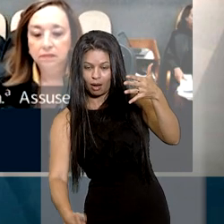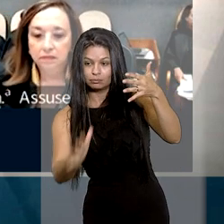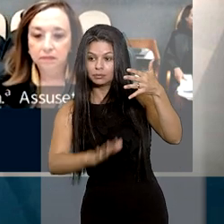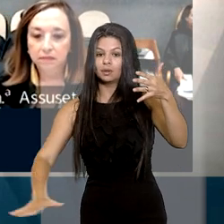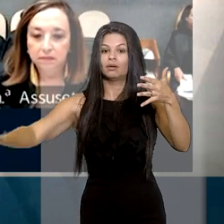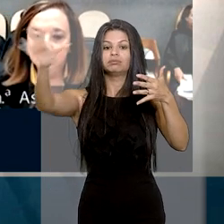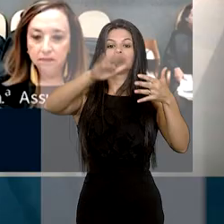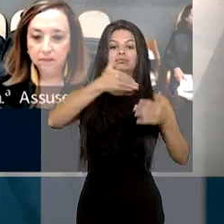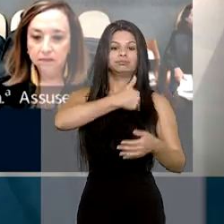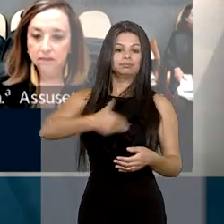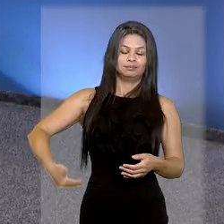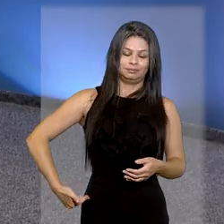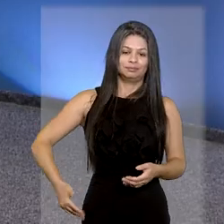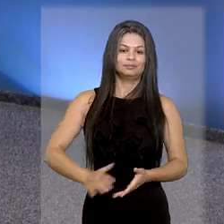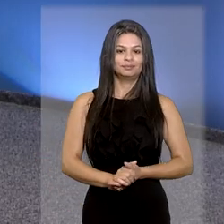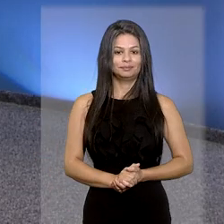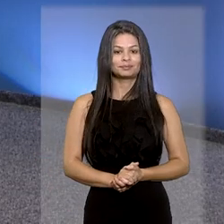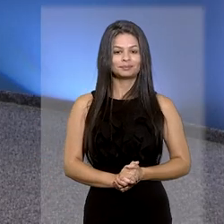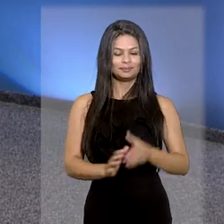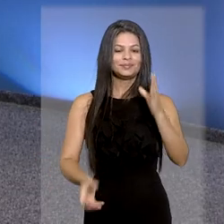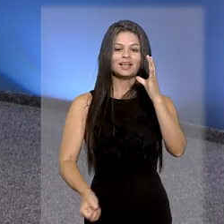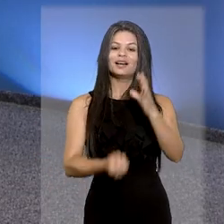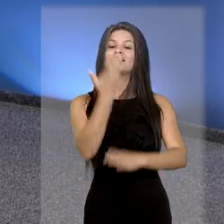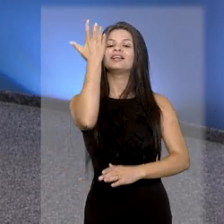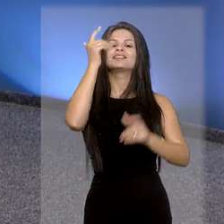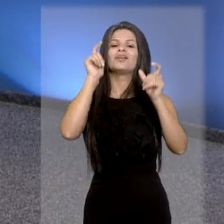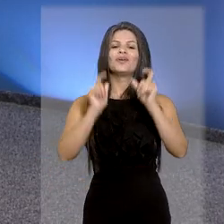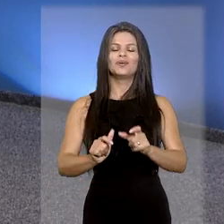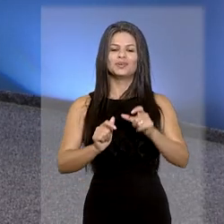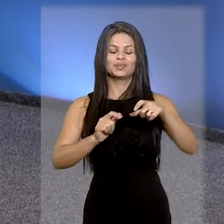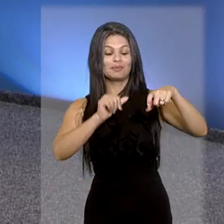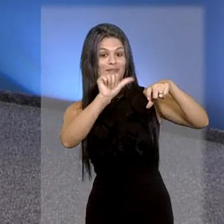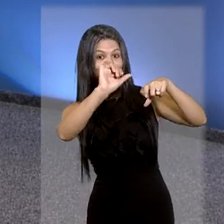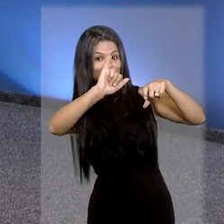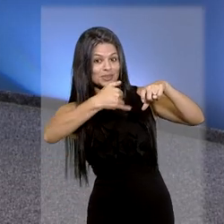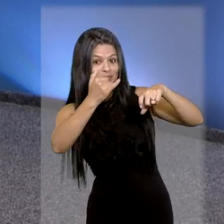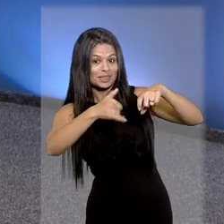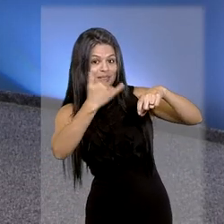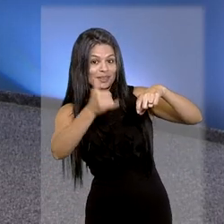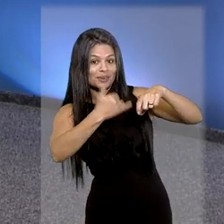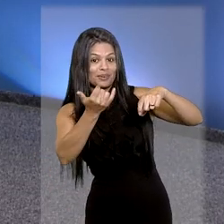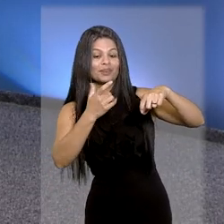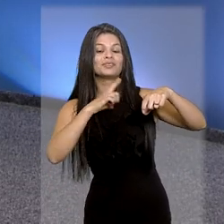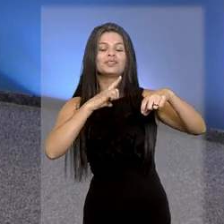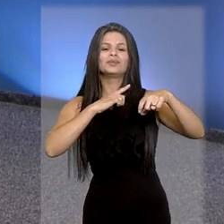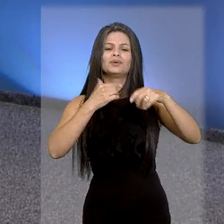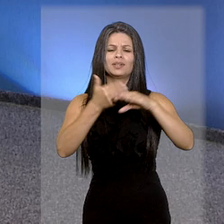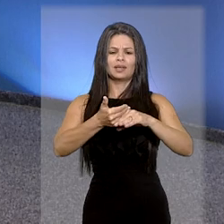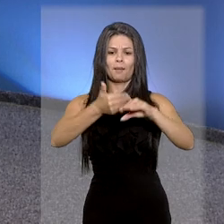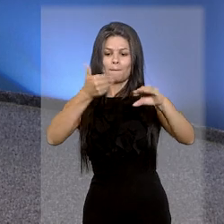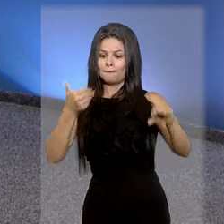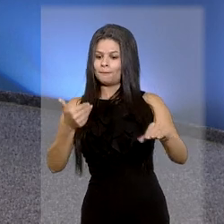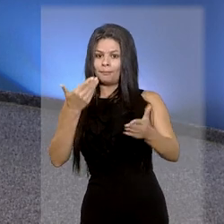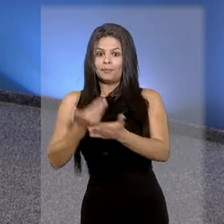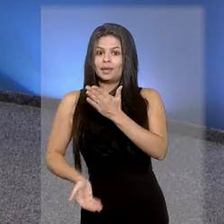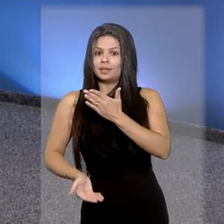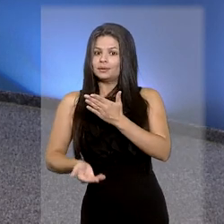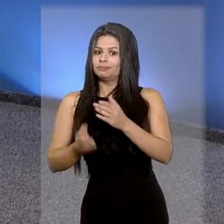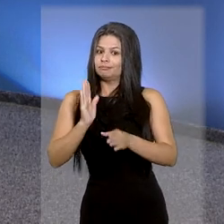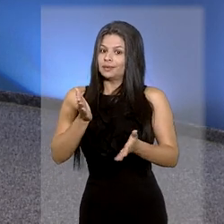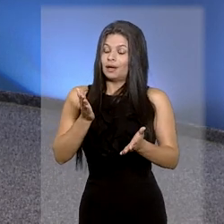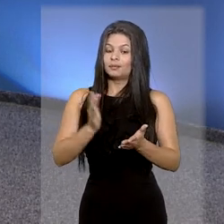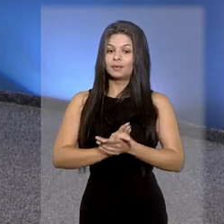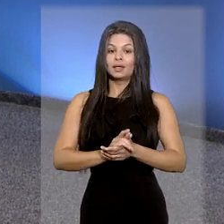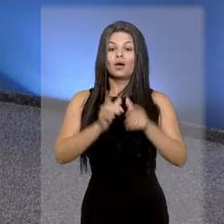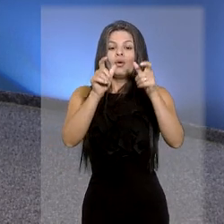dos servidores públicos criação do Parque Nacional de Jericoacoara gerou desapropriação indireta